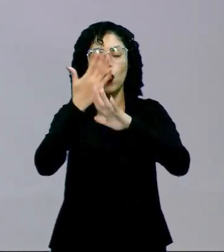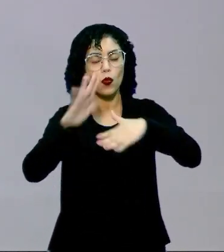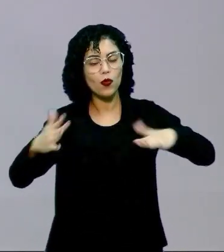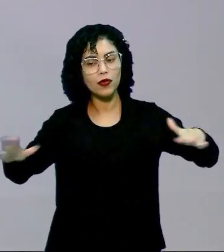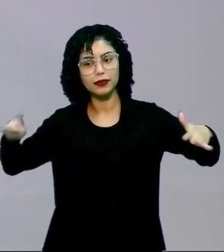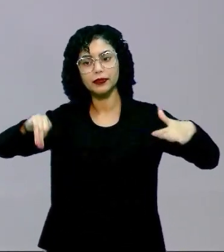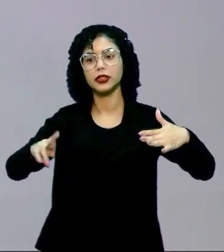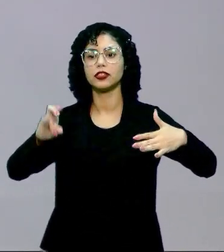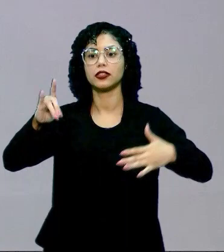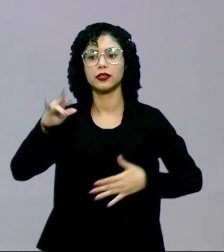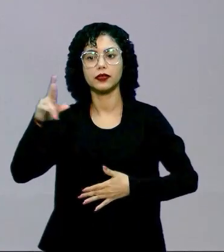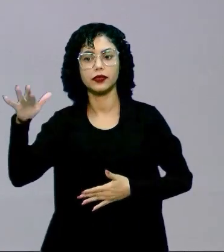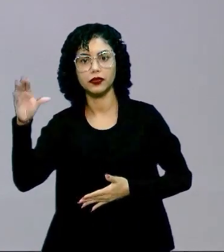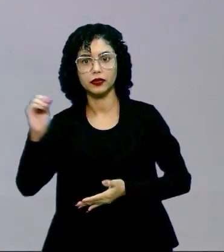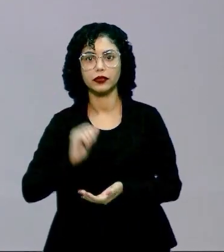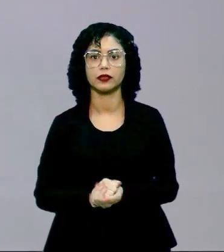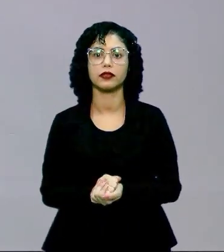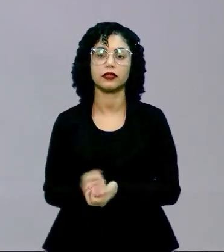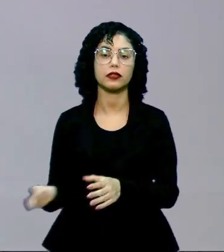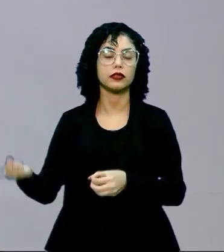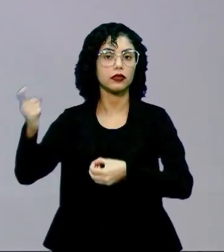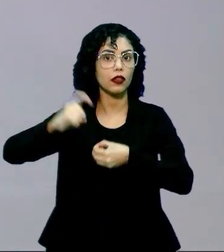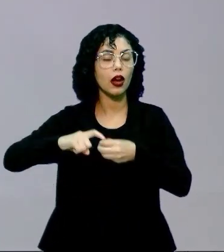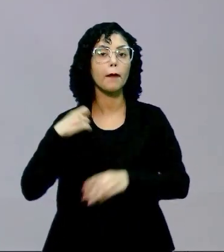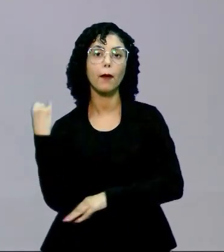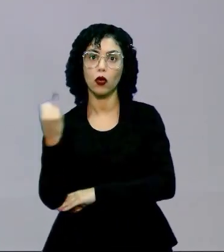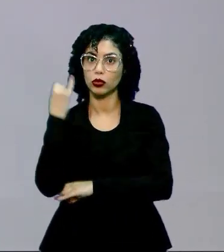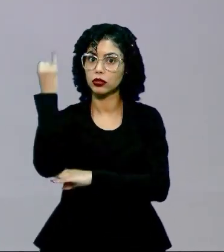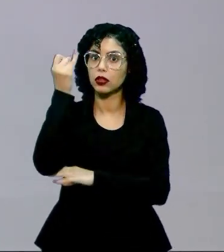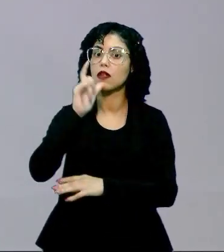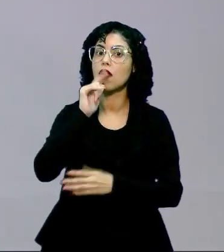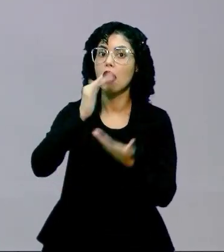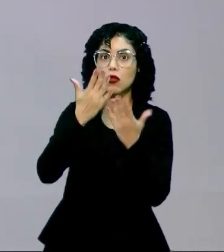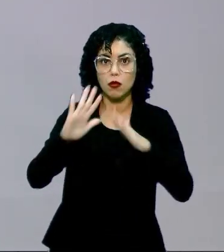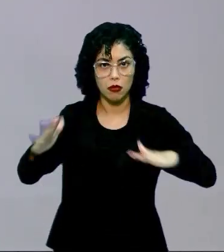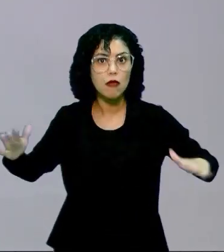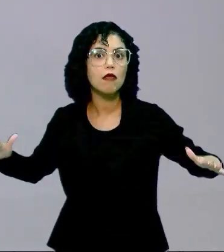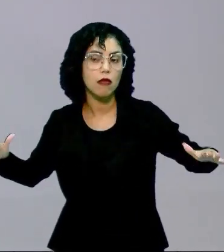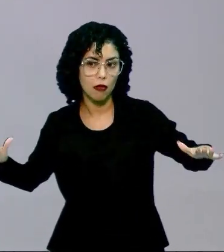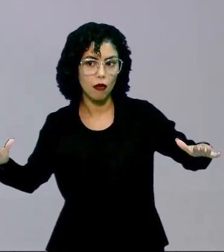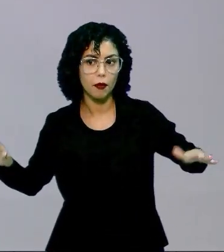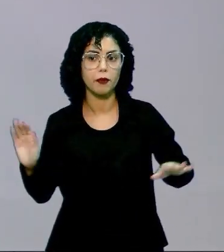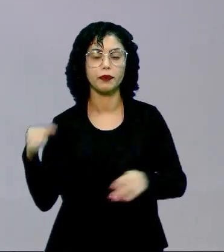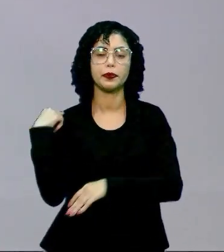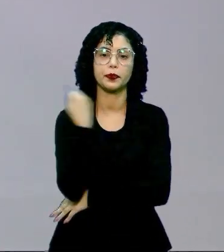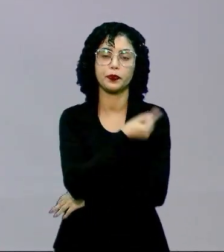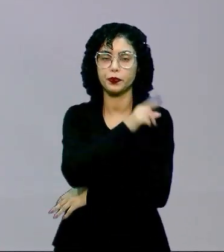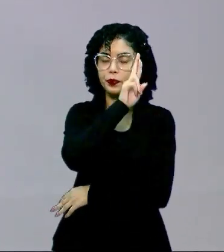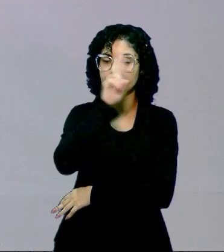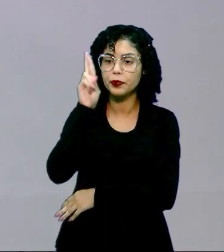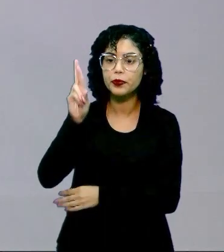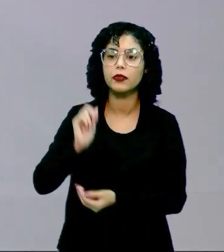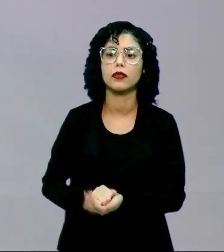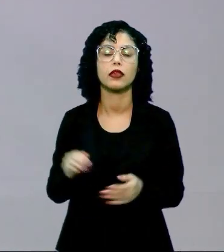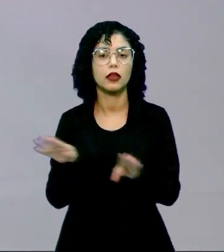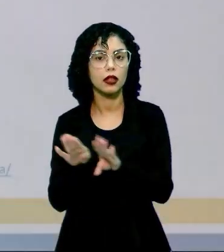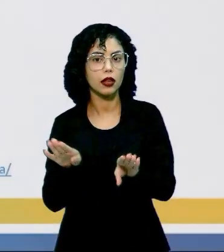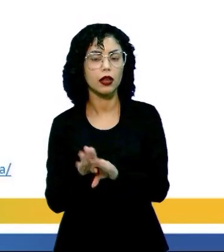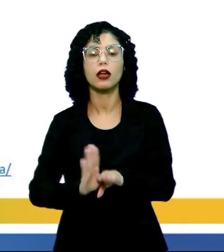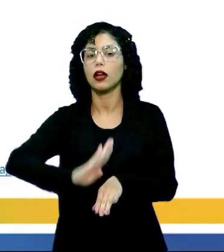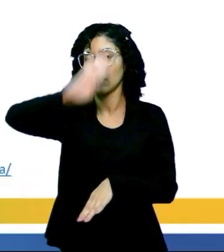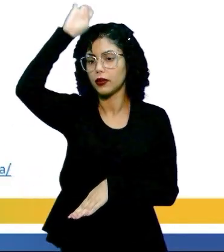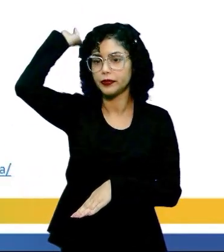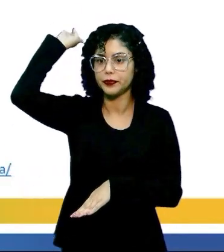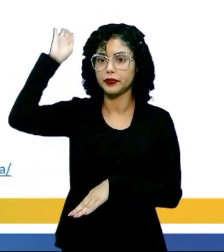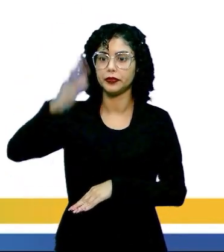Mediterrâneo. Em outros momentos, né, nós vamos retornar à importância do Mar Mediterrâneo, né, para a história e principalmente para a história